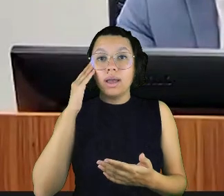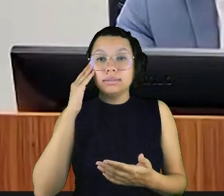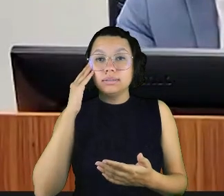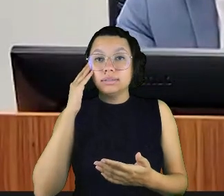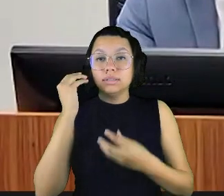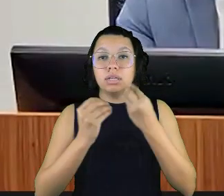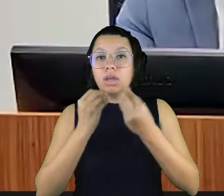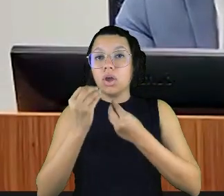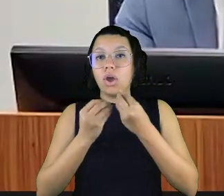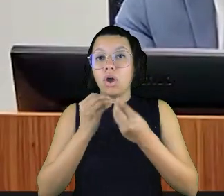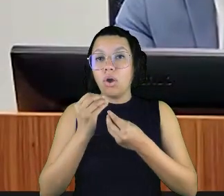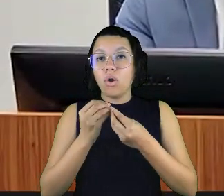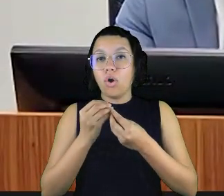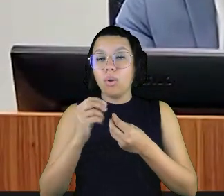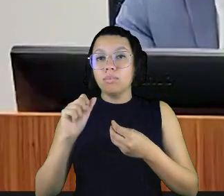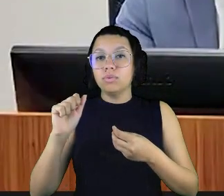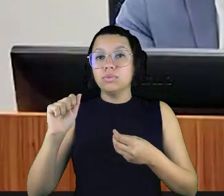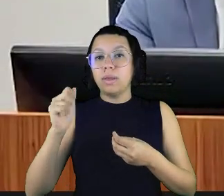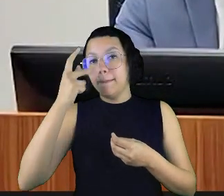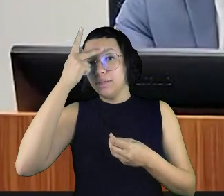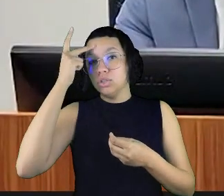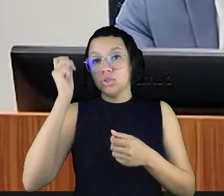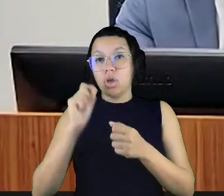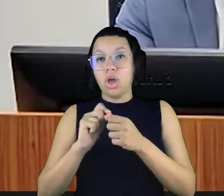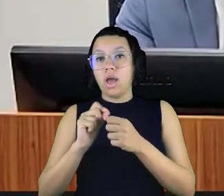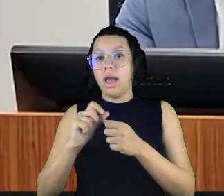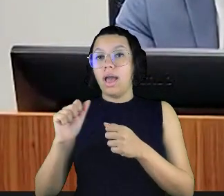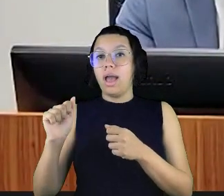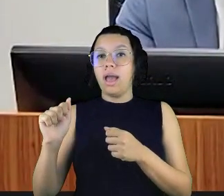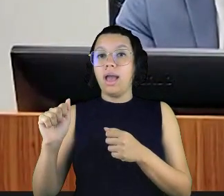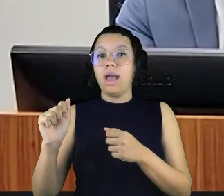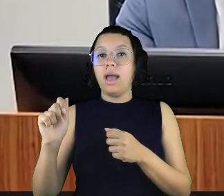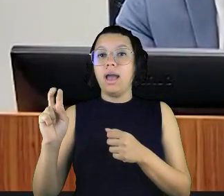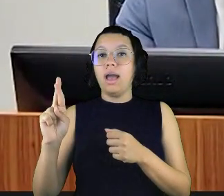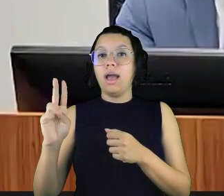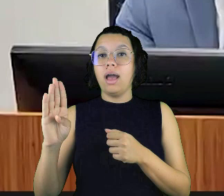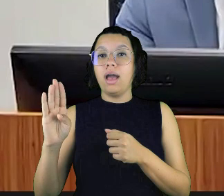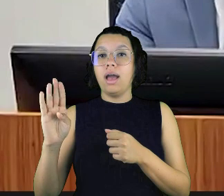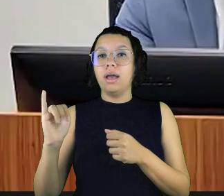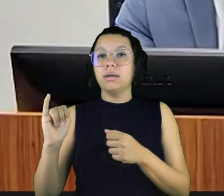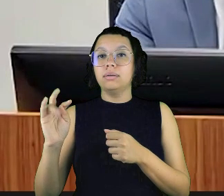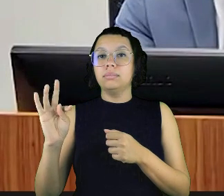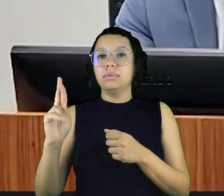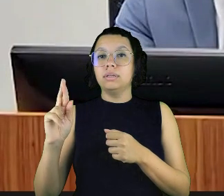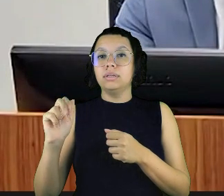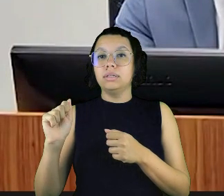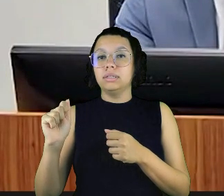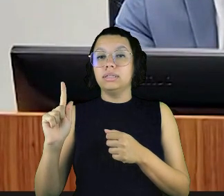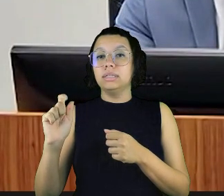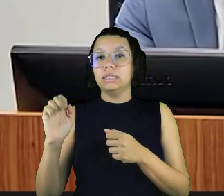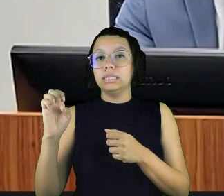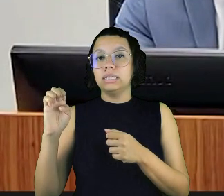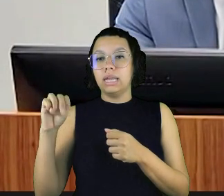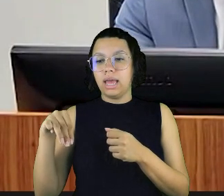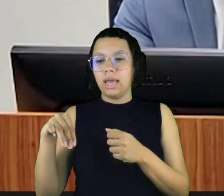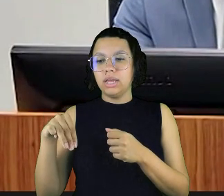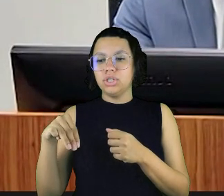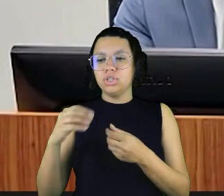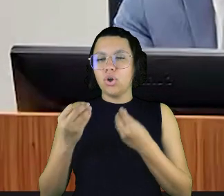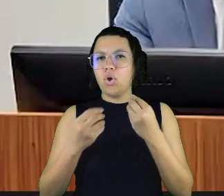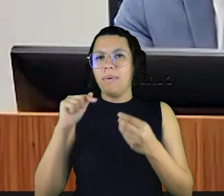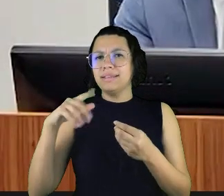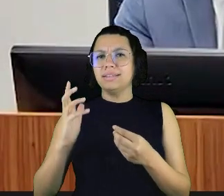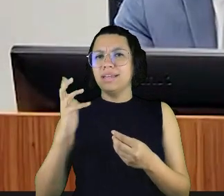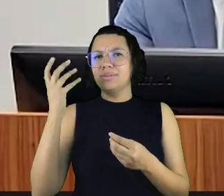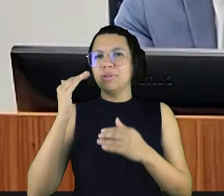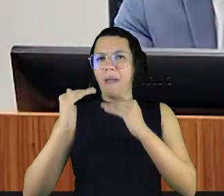comuns entendem que a decisão produzida em arbitragem é soberana e não pode ser questionada. Num